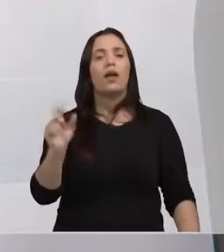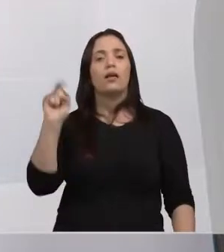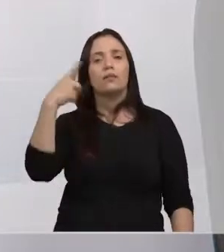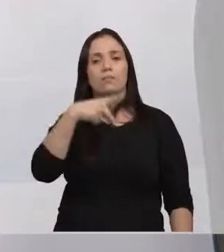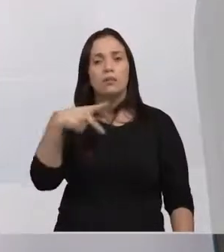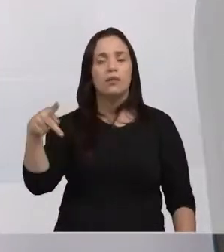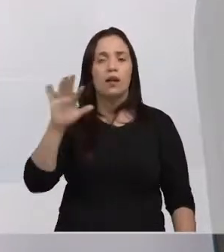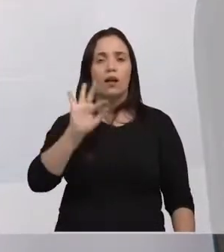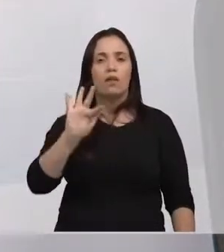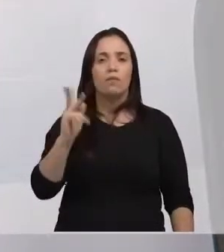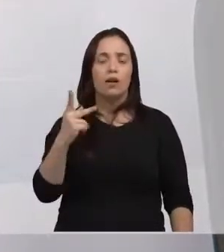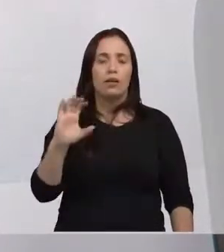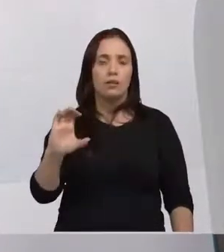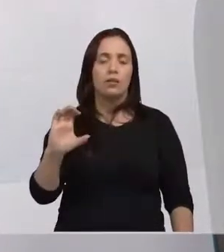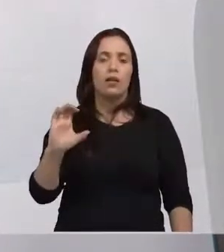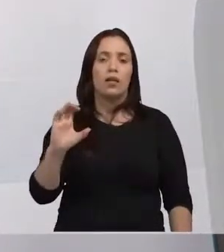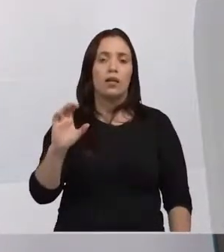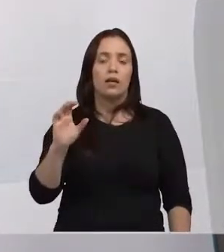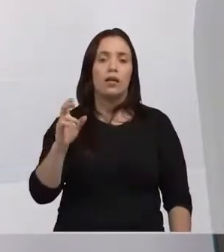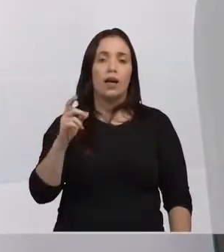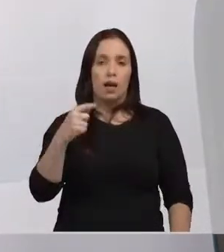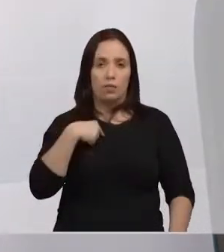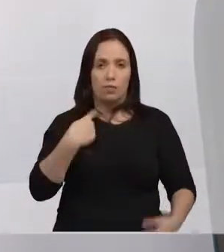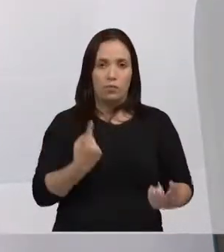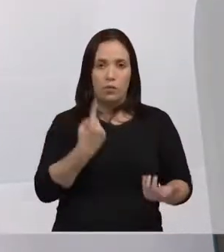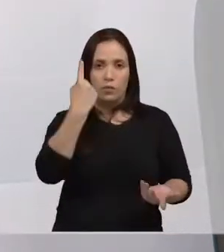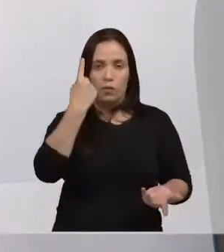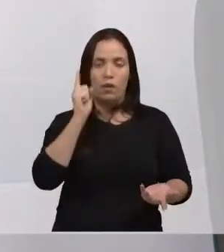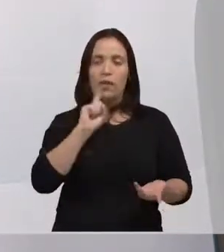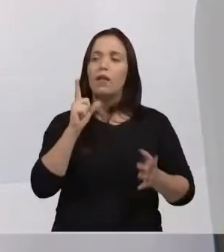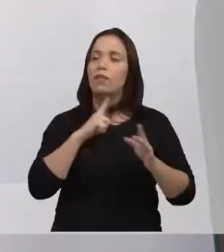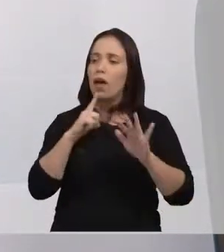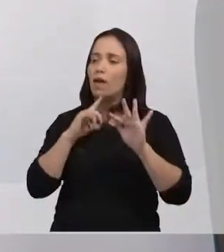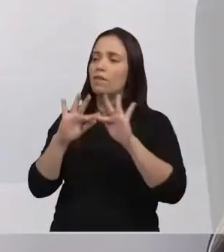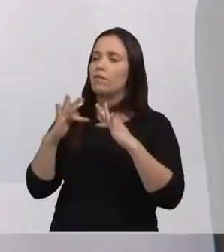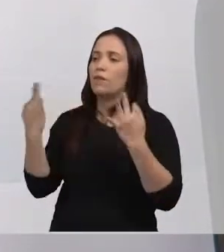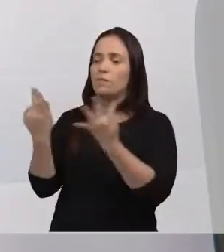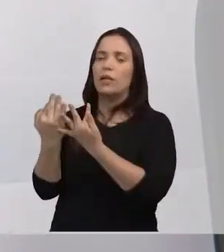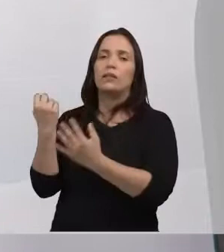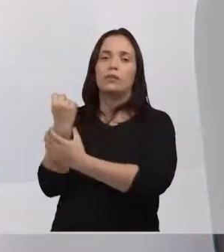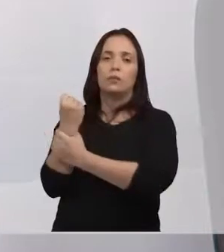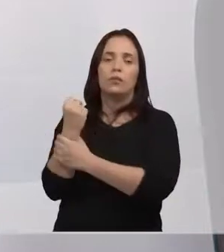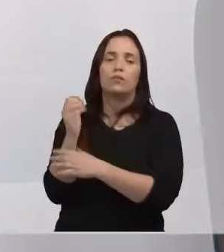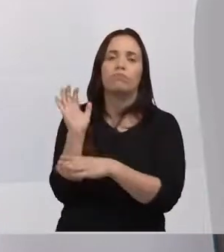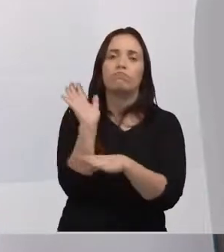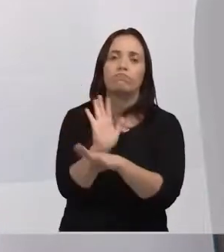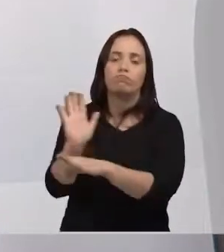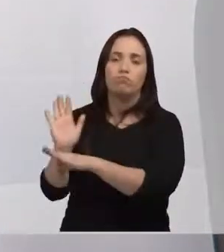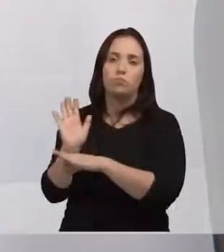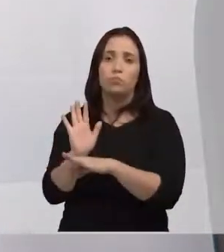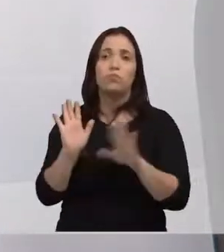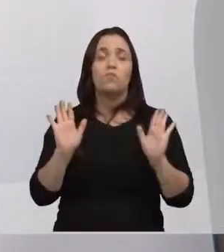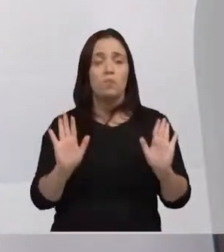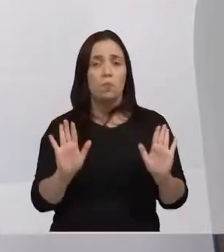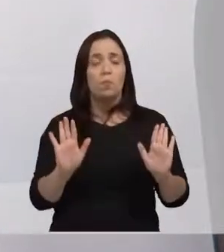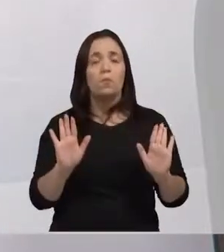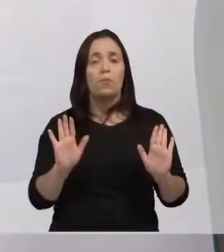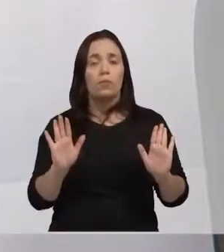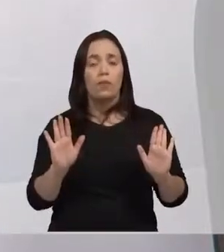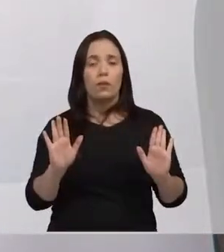não é só para eles, né? Quase sempre a família também usa esses benefícios. Agora, uma coisa é